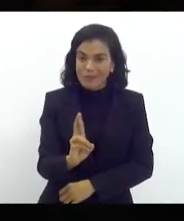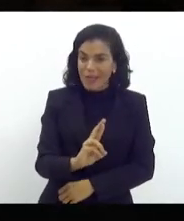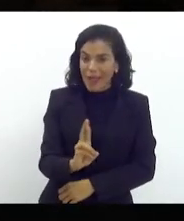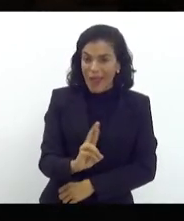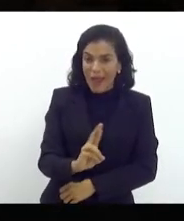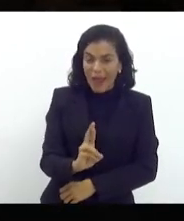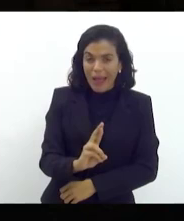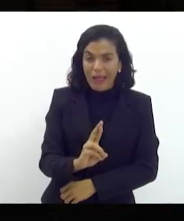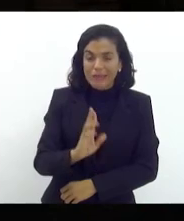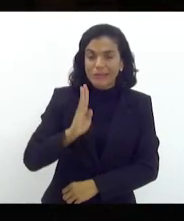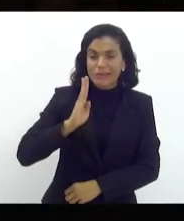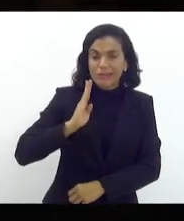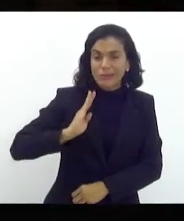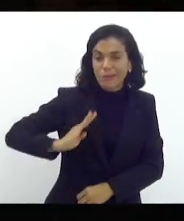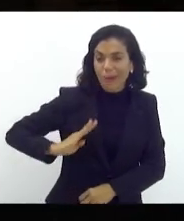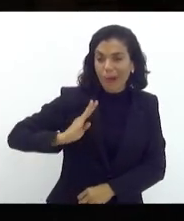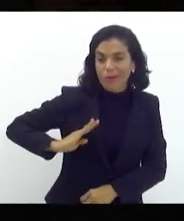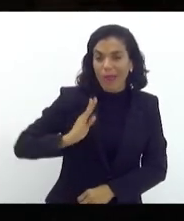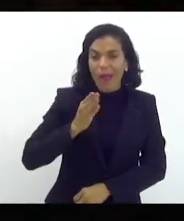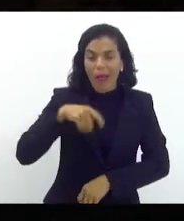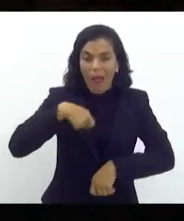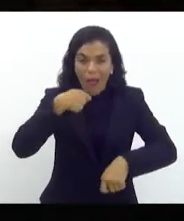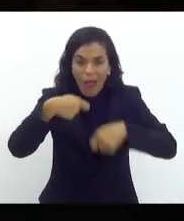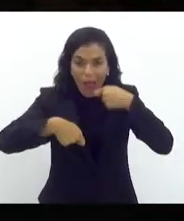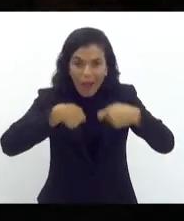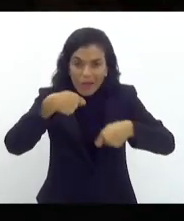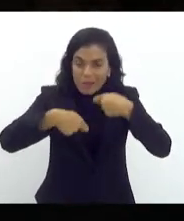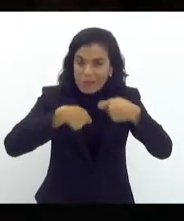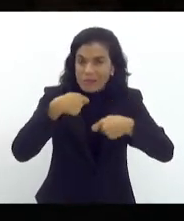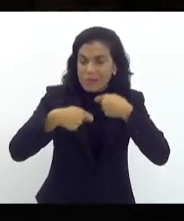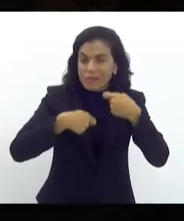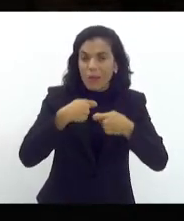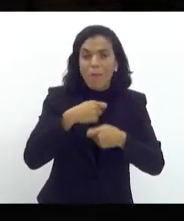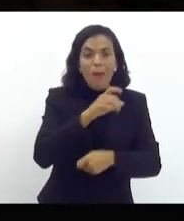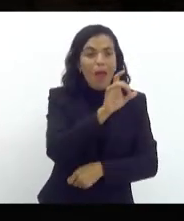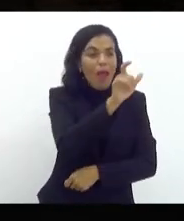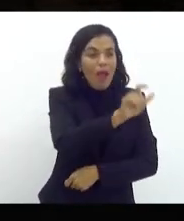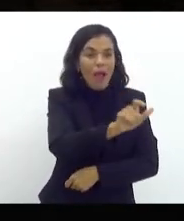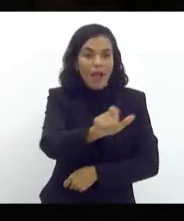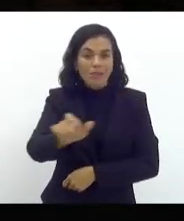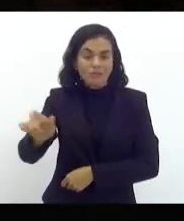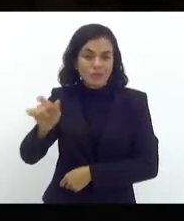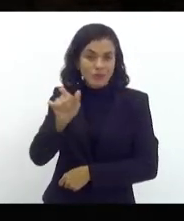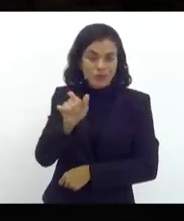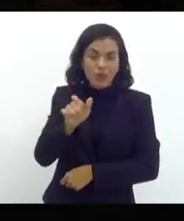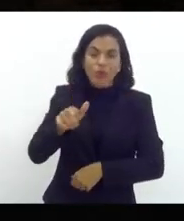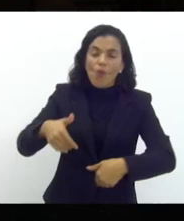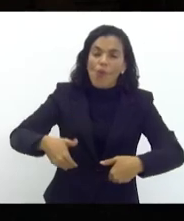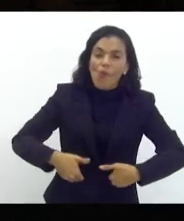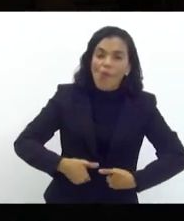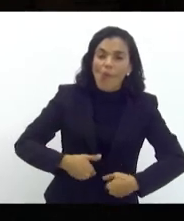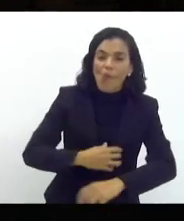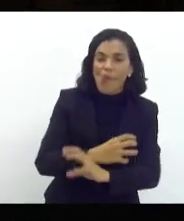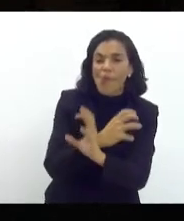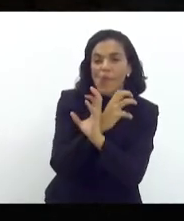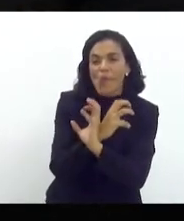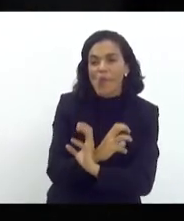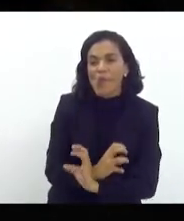de bolsa alimentação para aqueles que estão Famintos